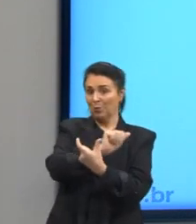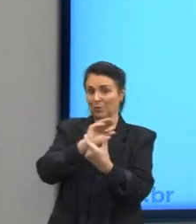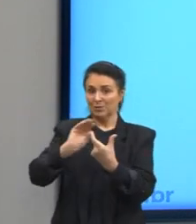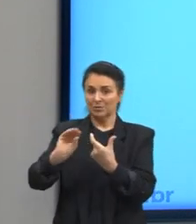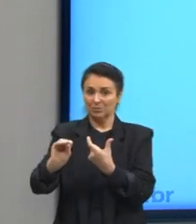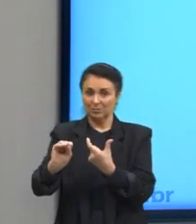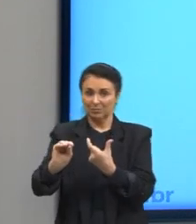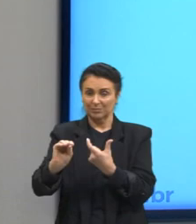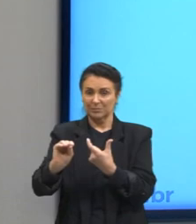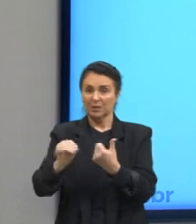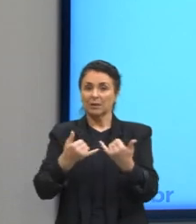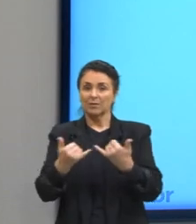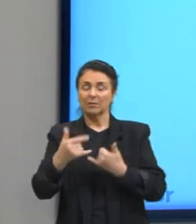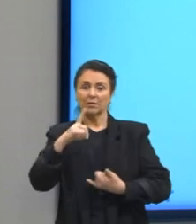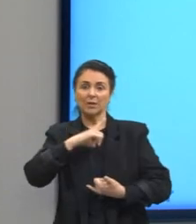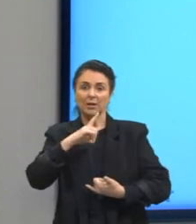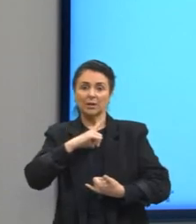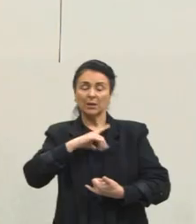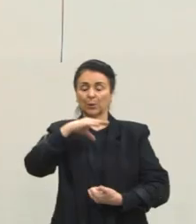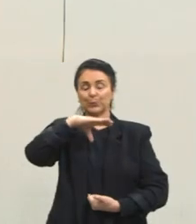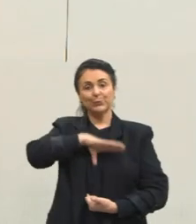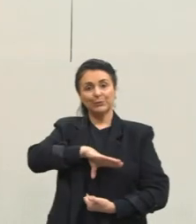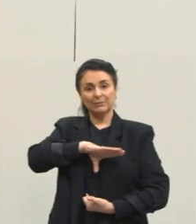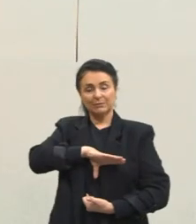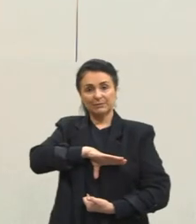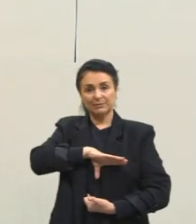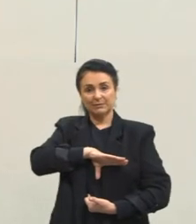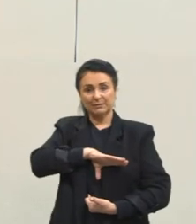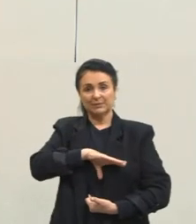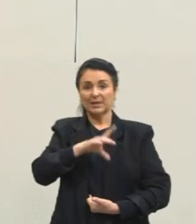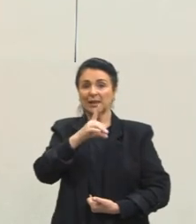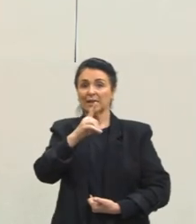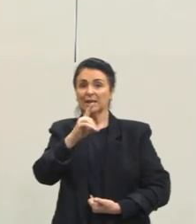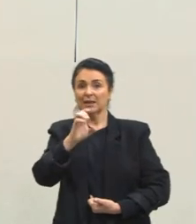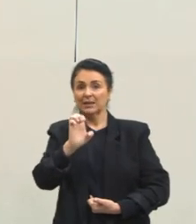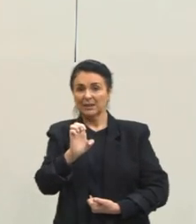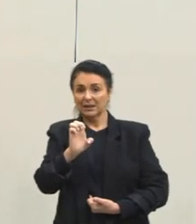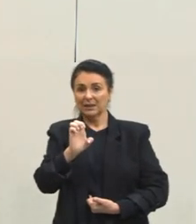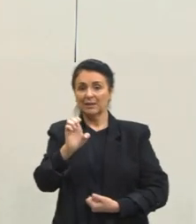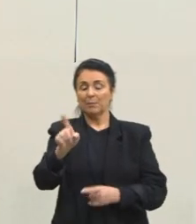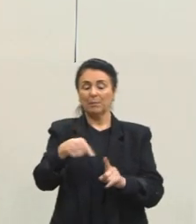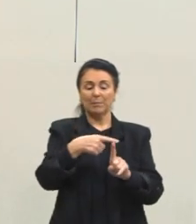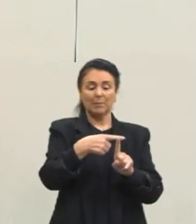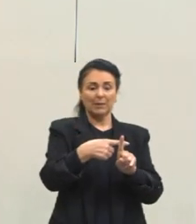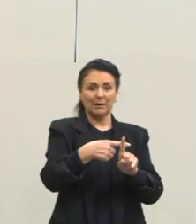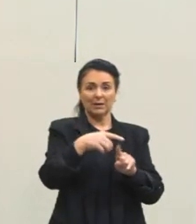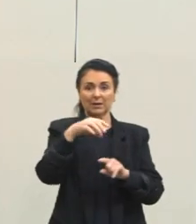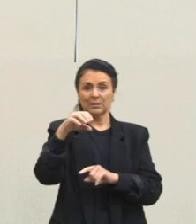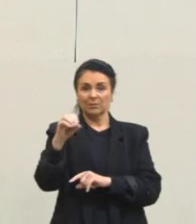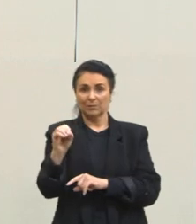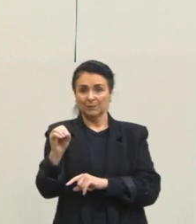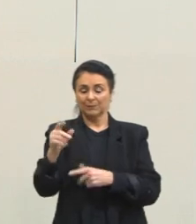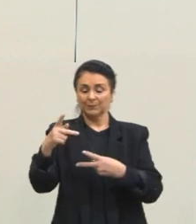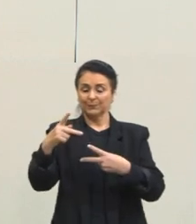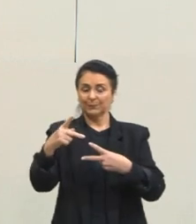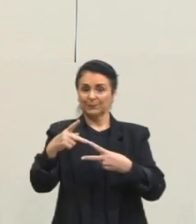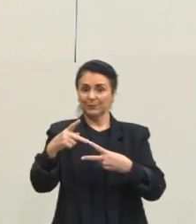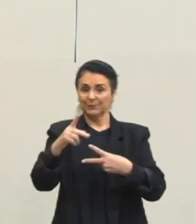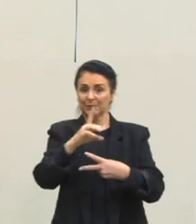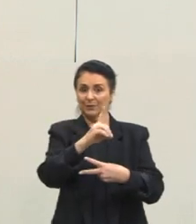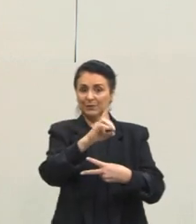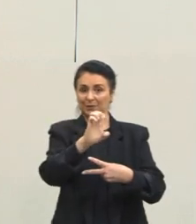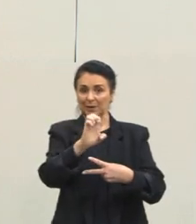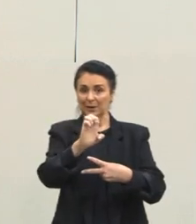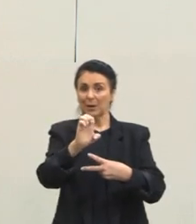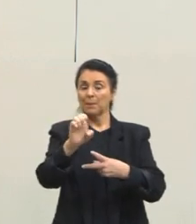nós temos na língua portuguesa B mais o né preposição de +